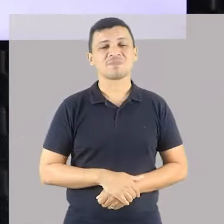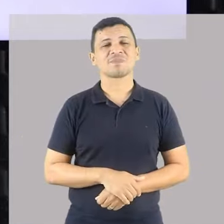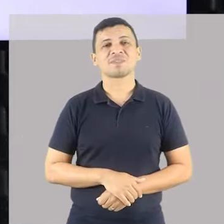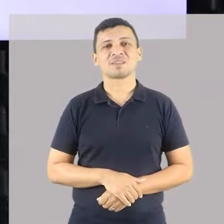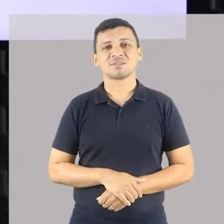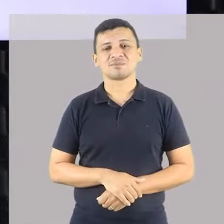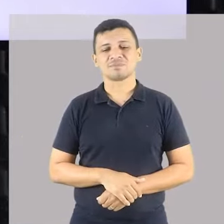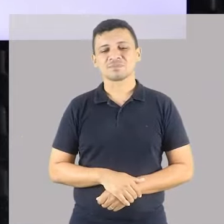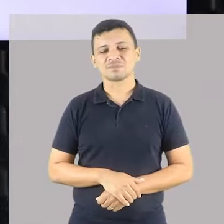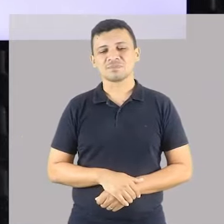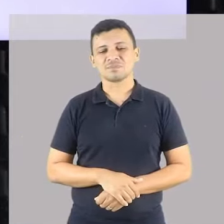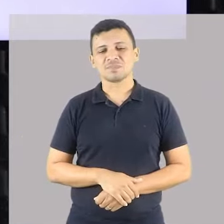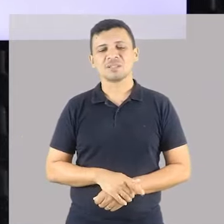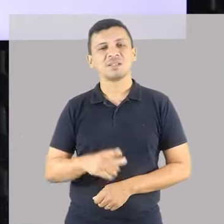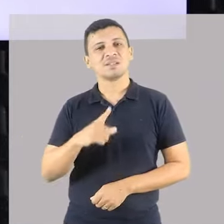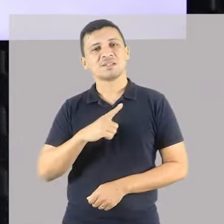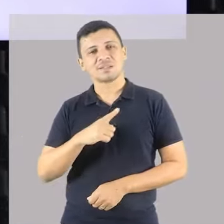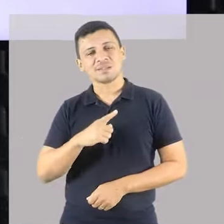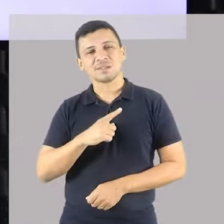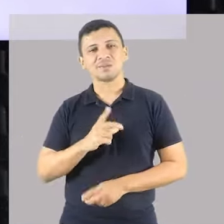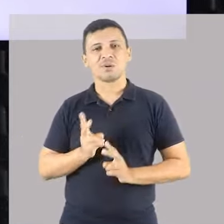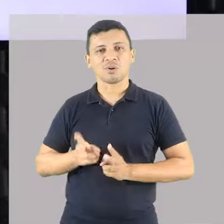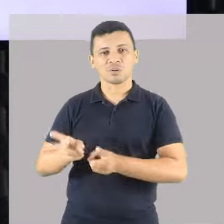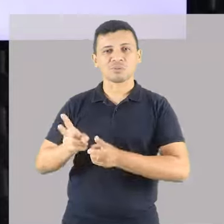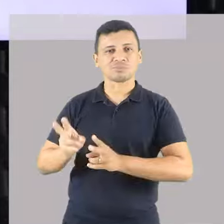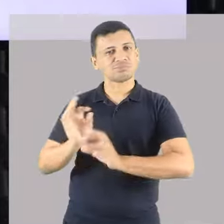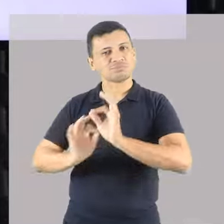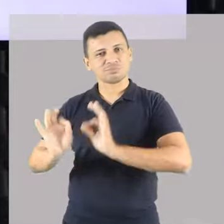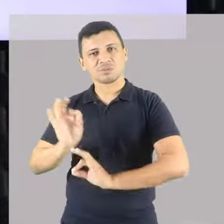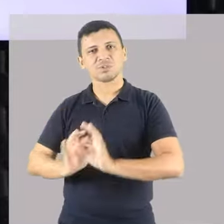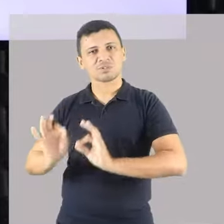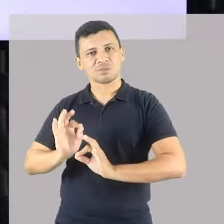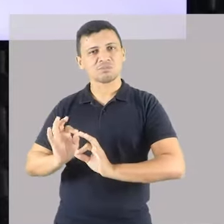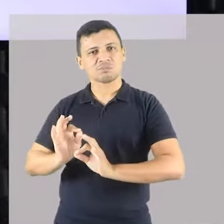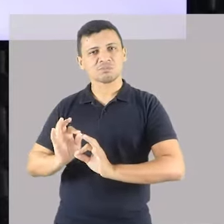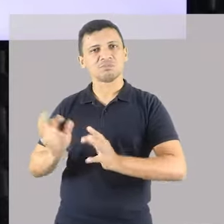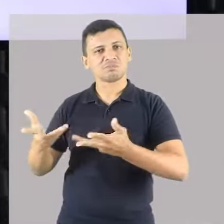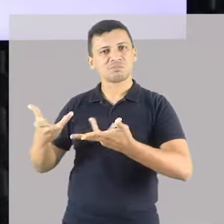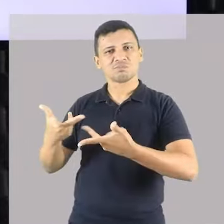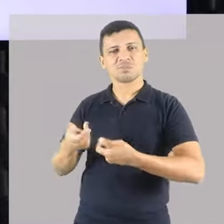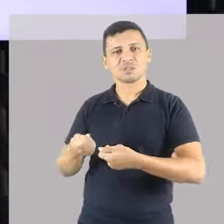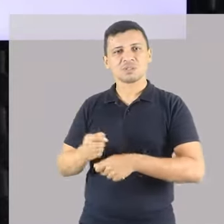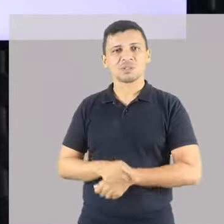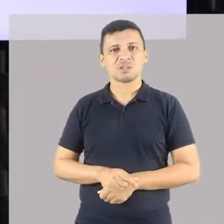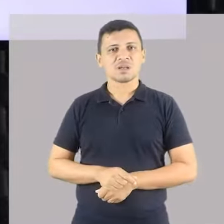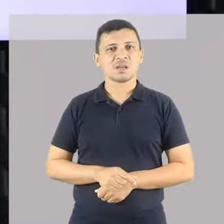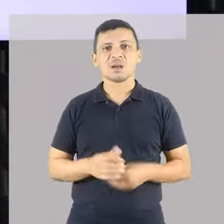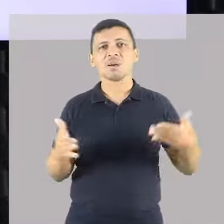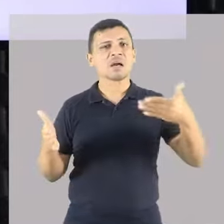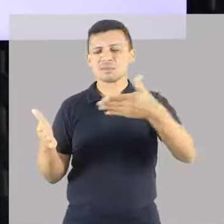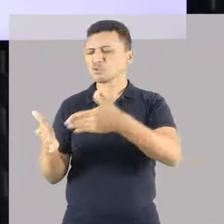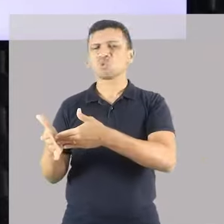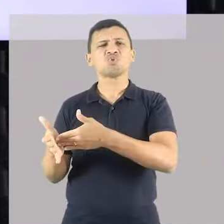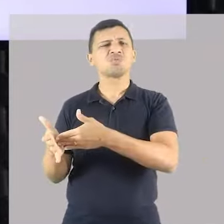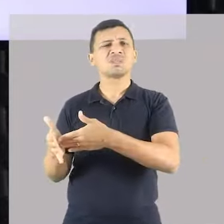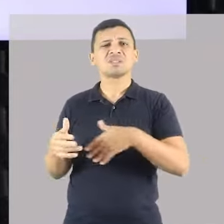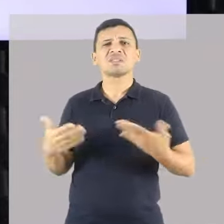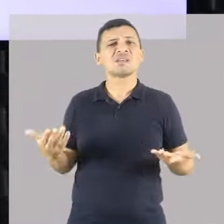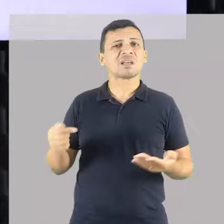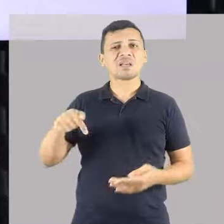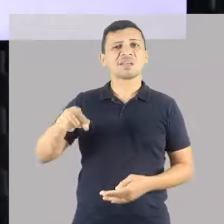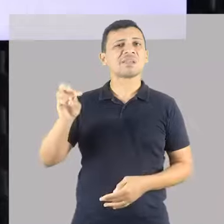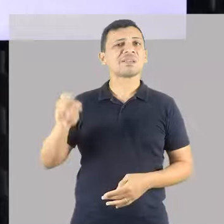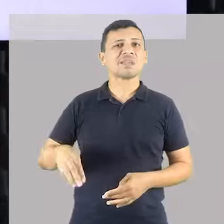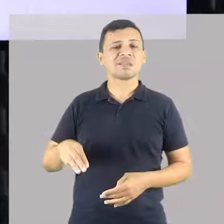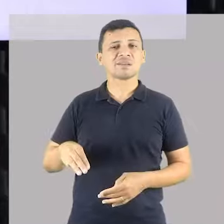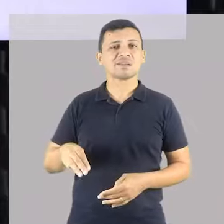né de manter uma certa disciplina e organização produtivas para as últimas Quem são as últimas olha as